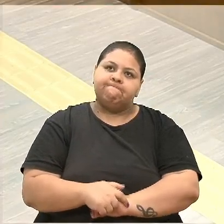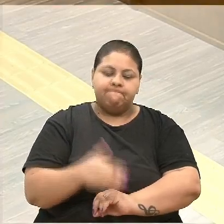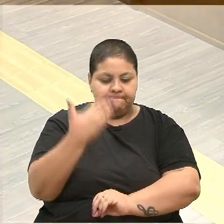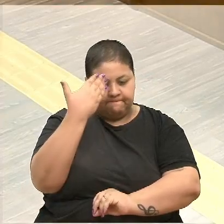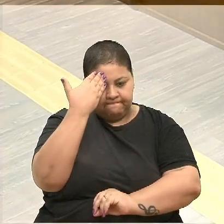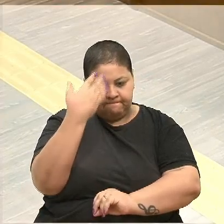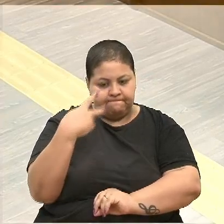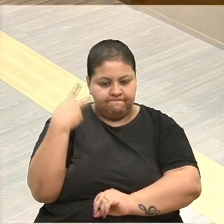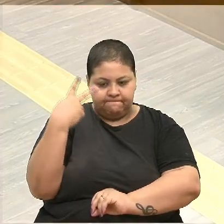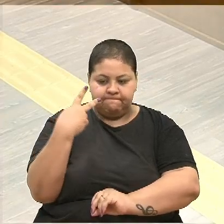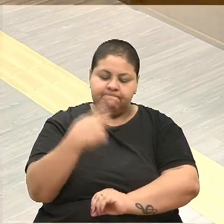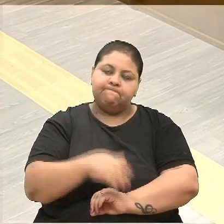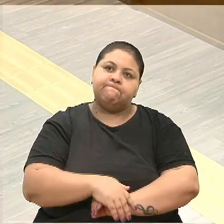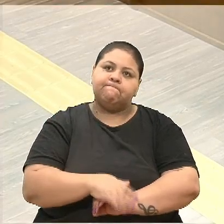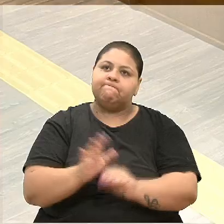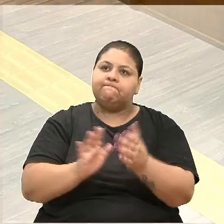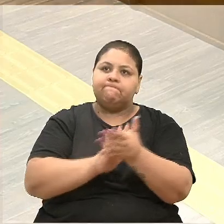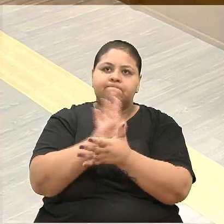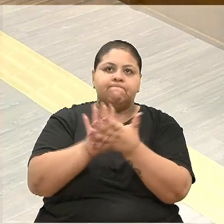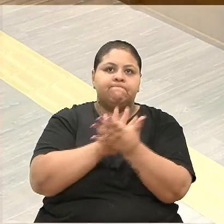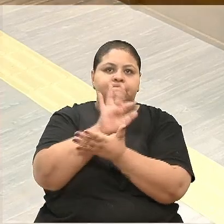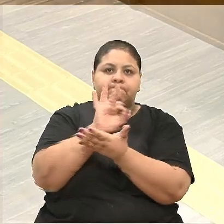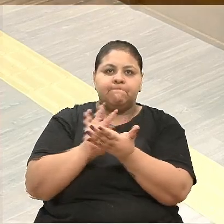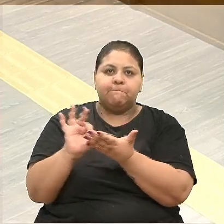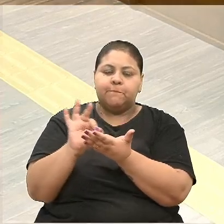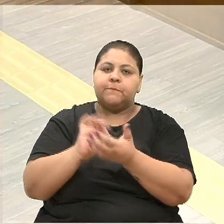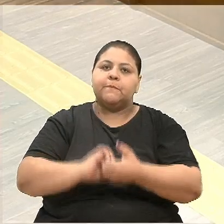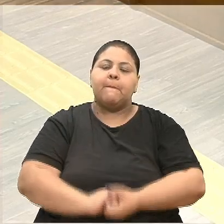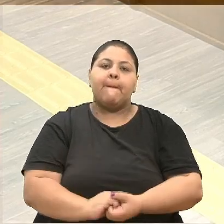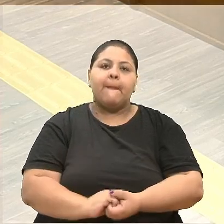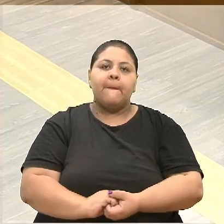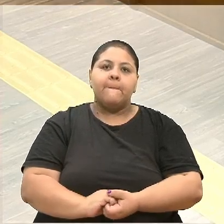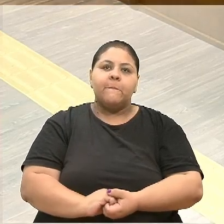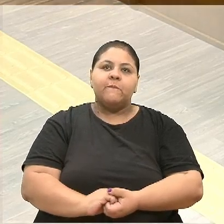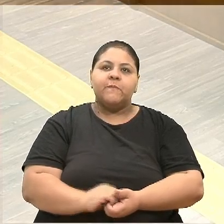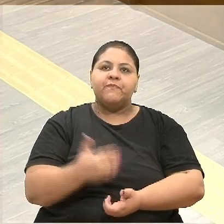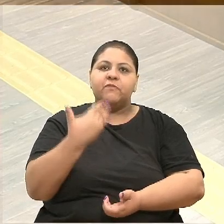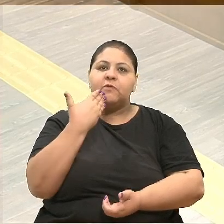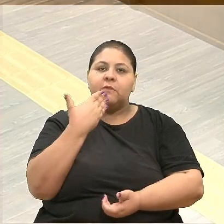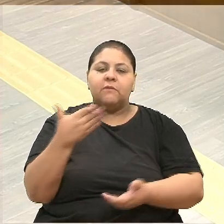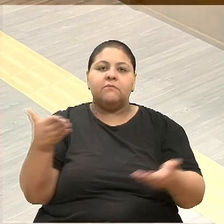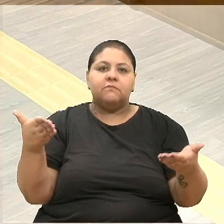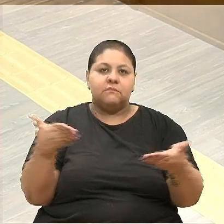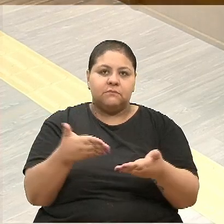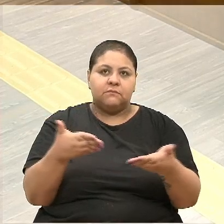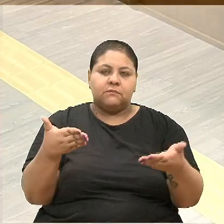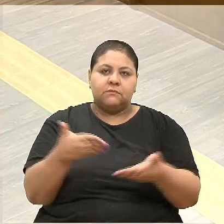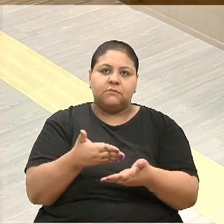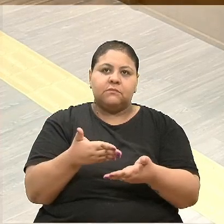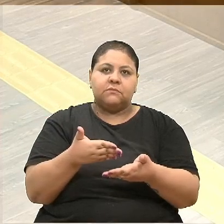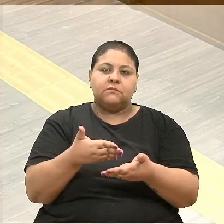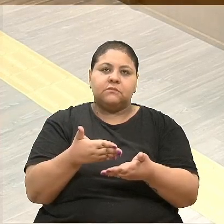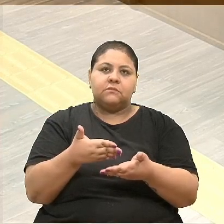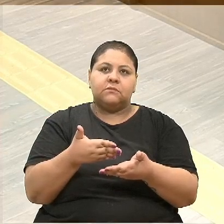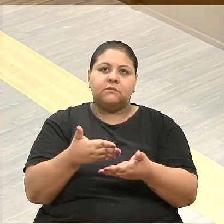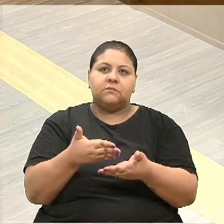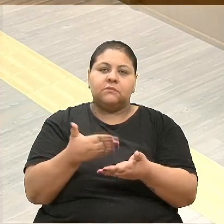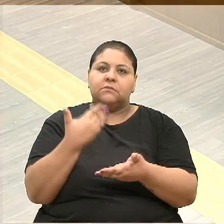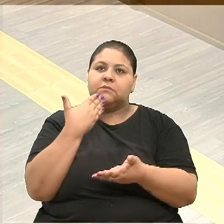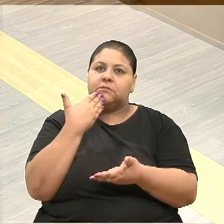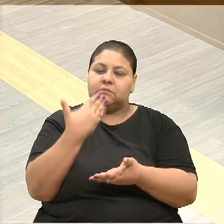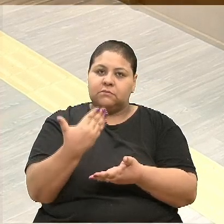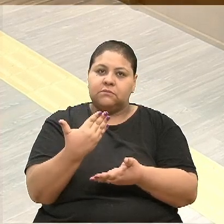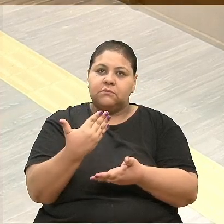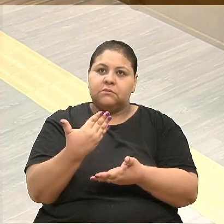Obrigada, vereador Zé D'Ambrossi. Sem mais inscritos nas pequenas comunicações, então eu peço agora, a partir da solicitação,